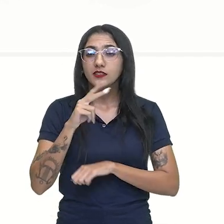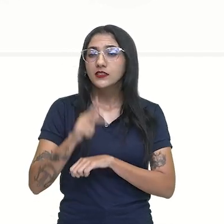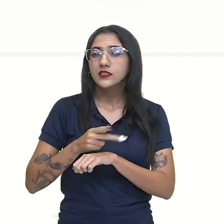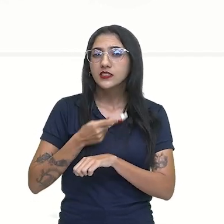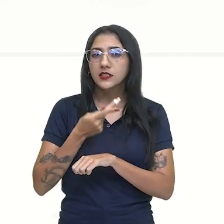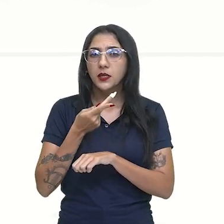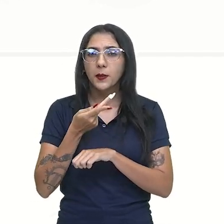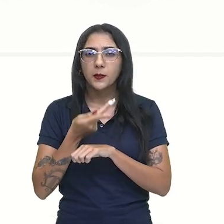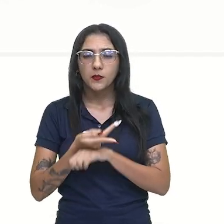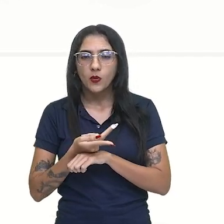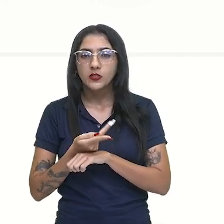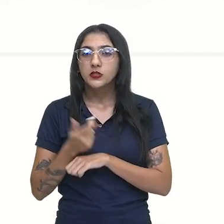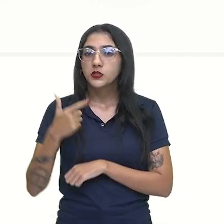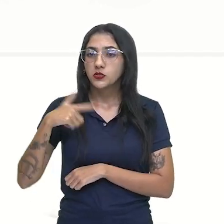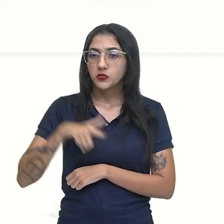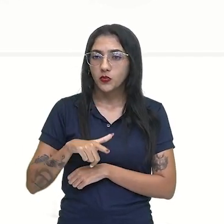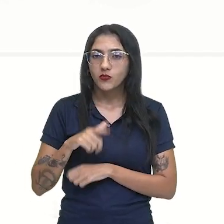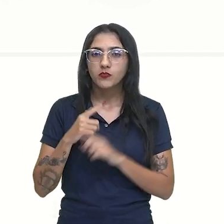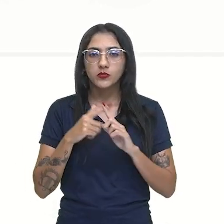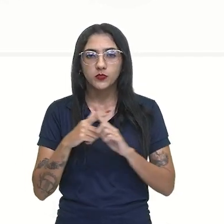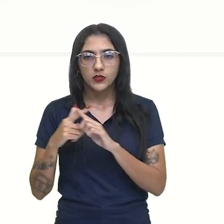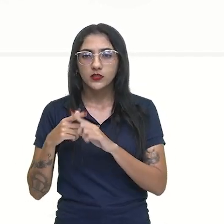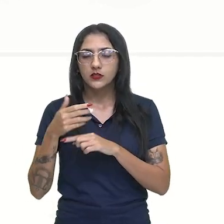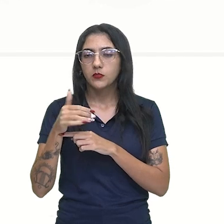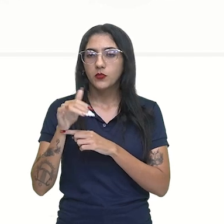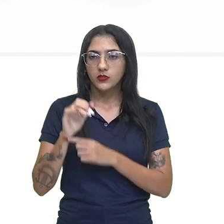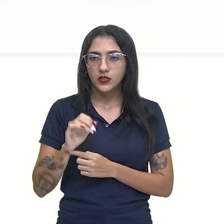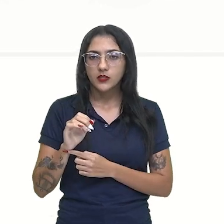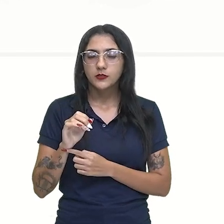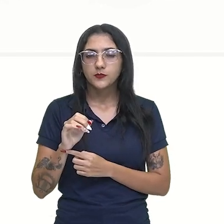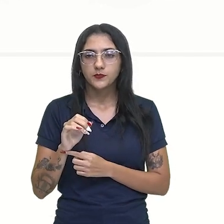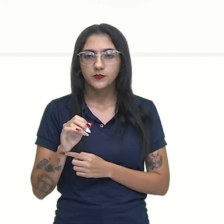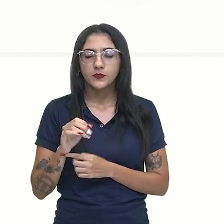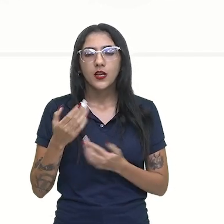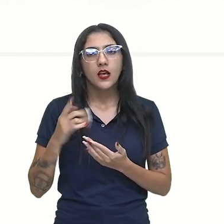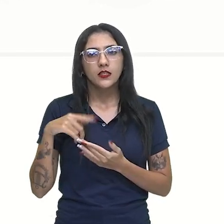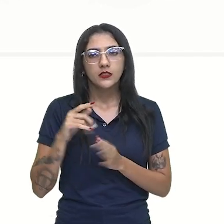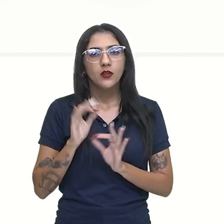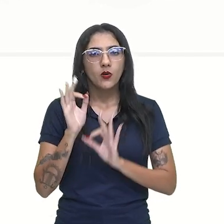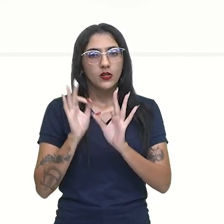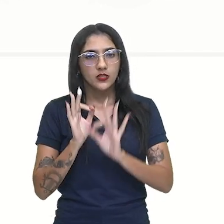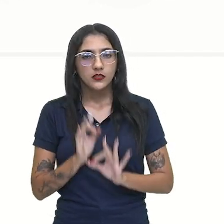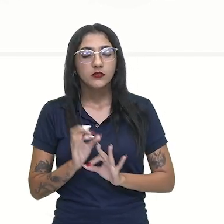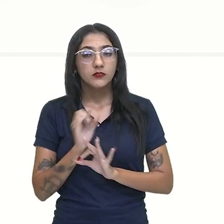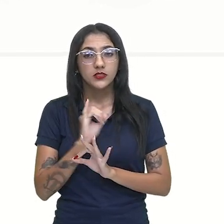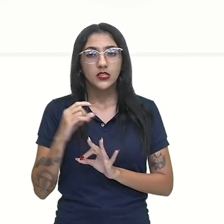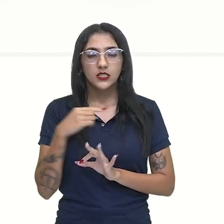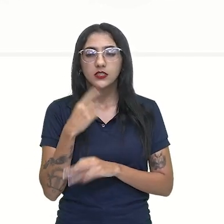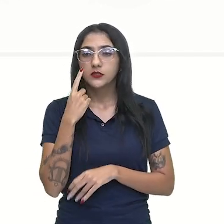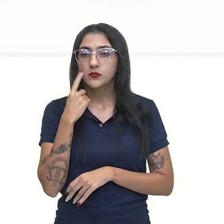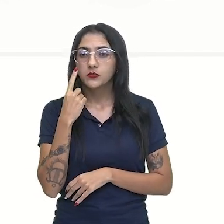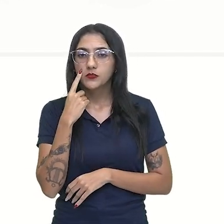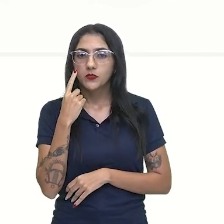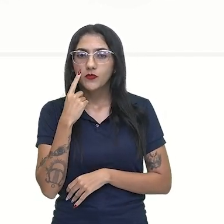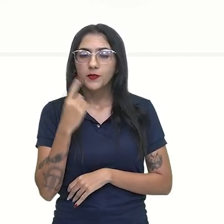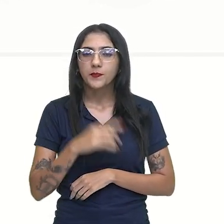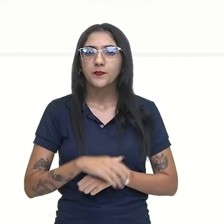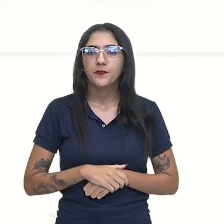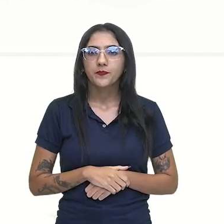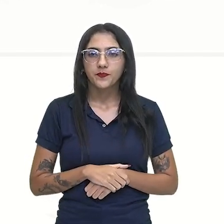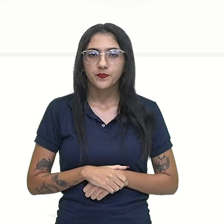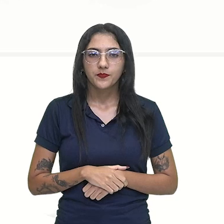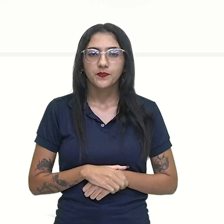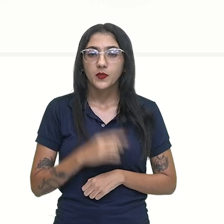depois do decímetro mais uma multiplicação por 10, tá? É assim que funciona quando a gente está falando aí com, no caso aí,